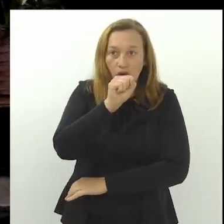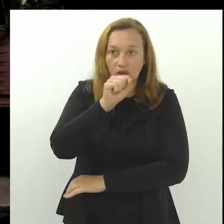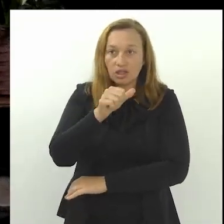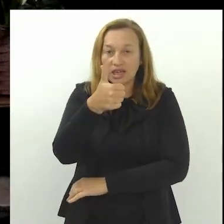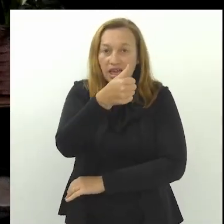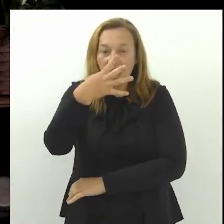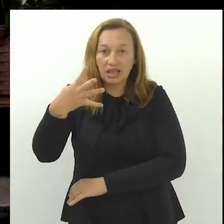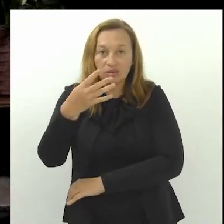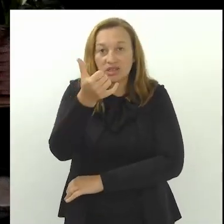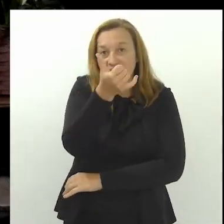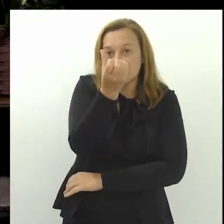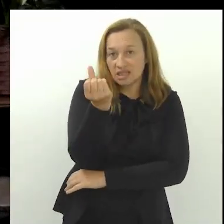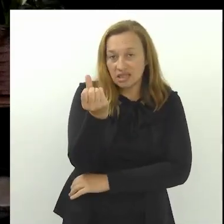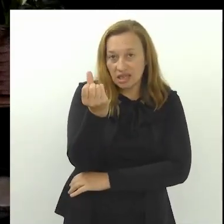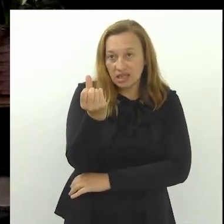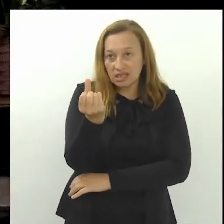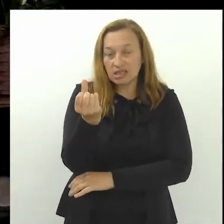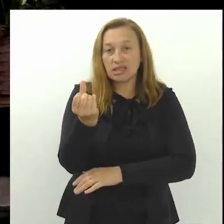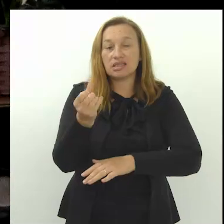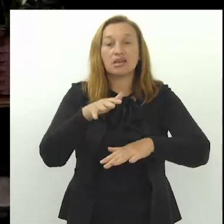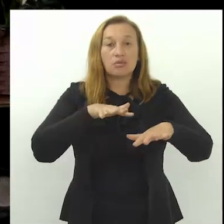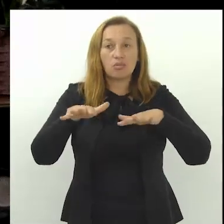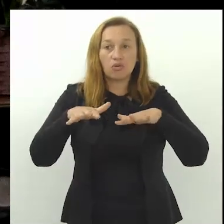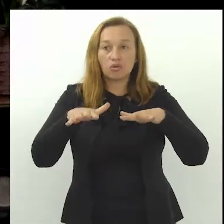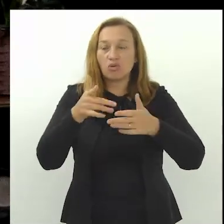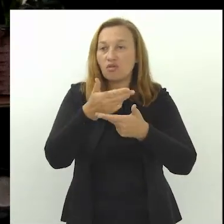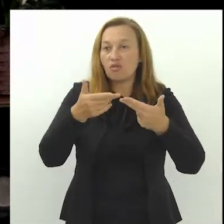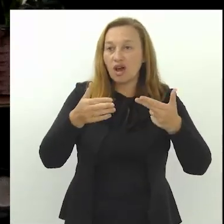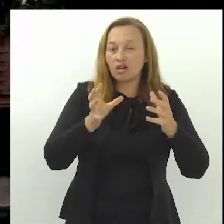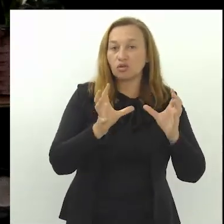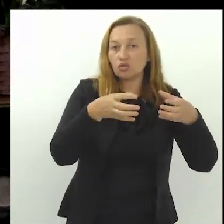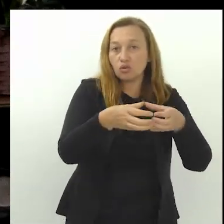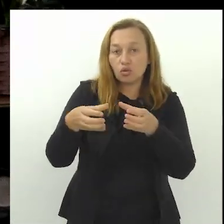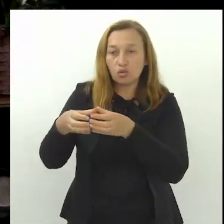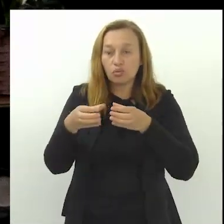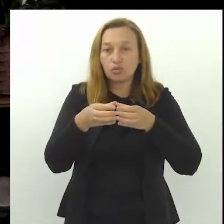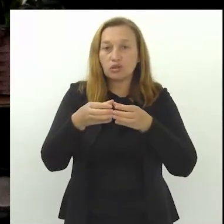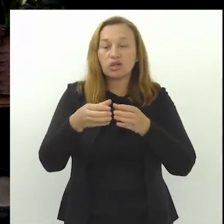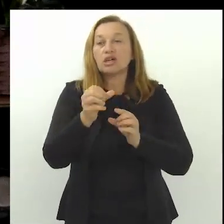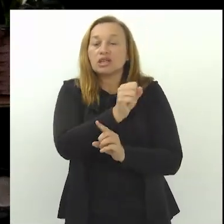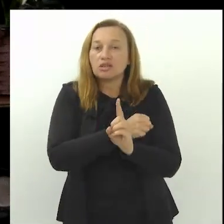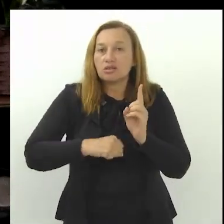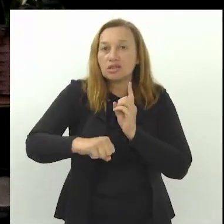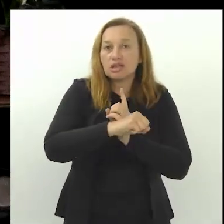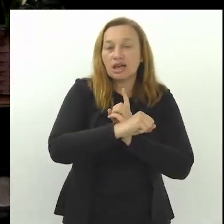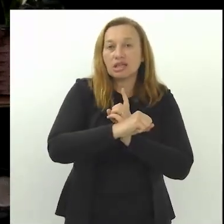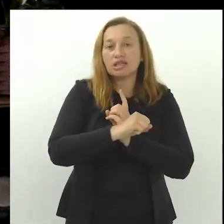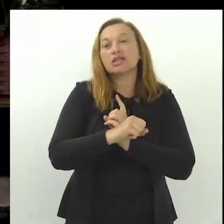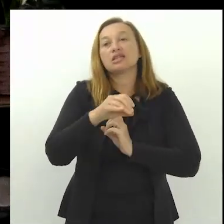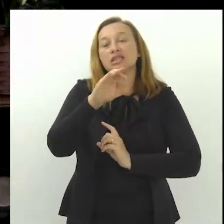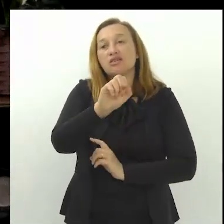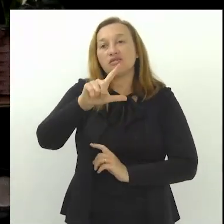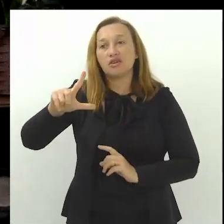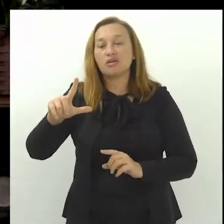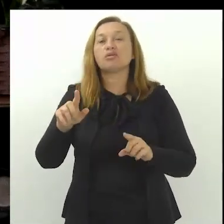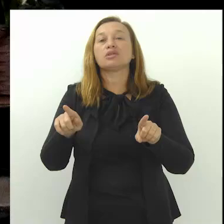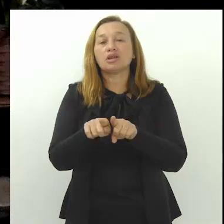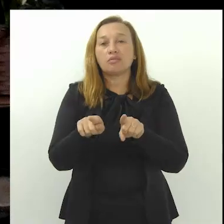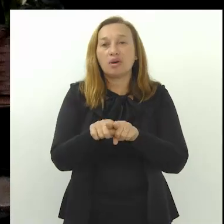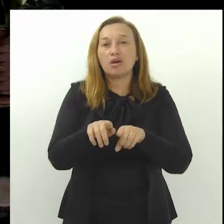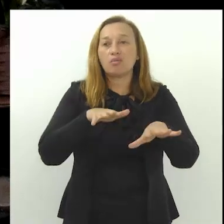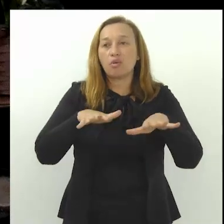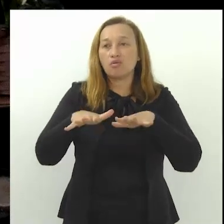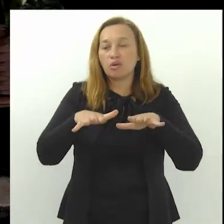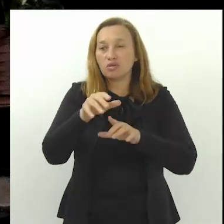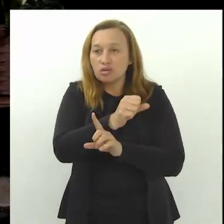fortemente entre 14 e 16 e que mobilizou inúmeras organizações da sociedade civil, movimentos sociais, representações